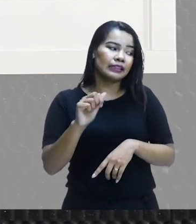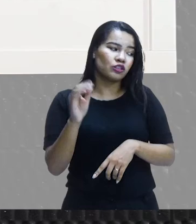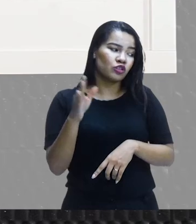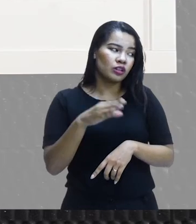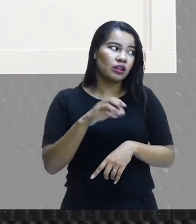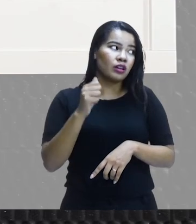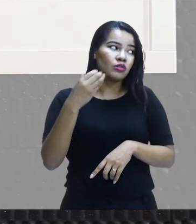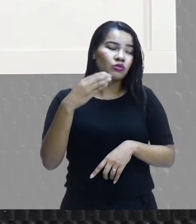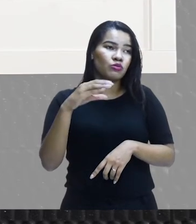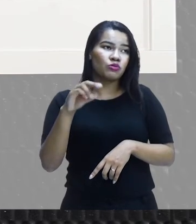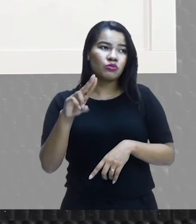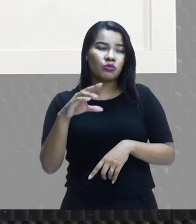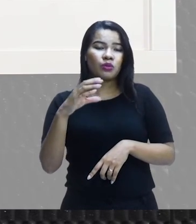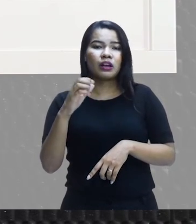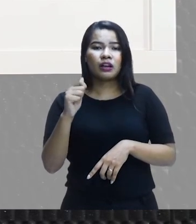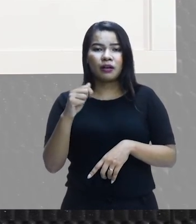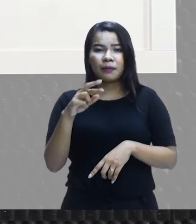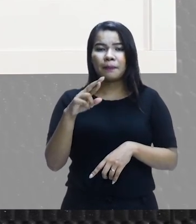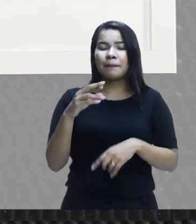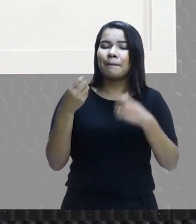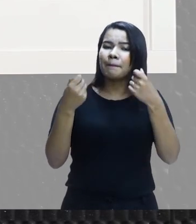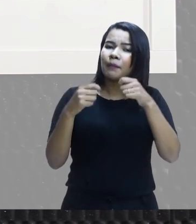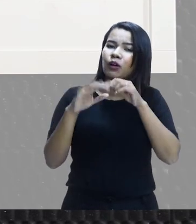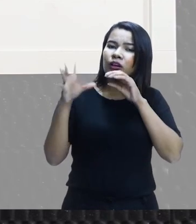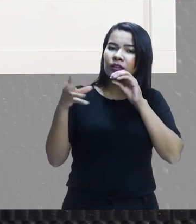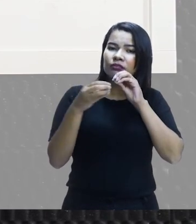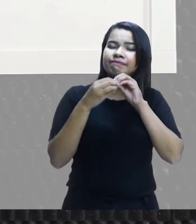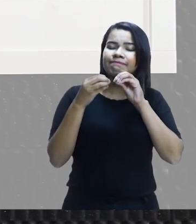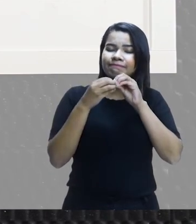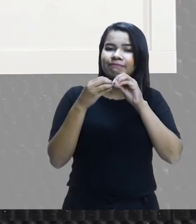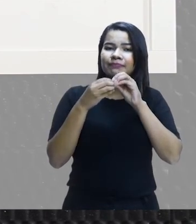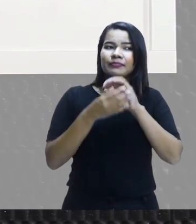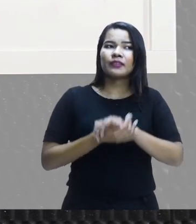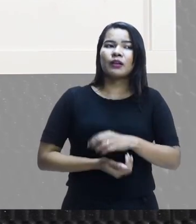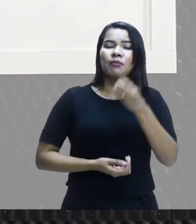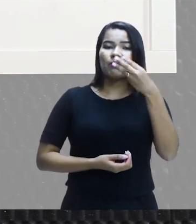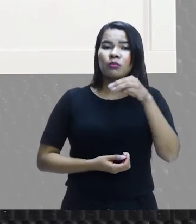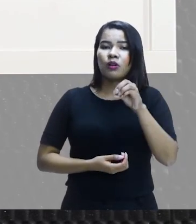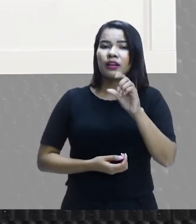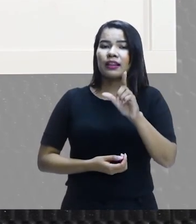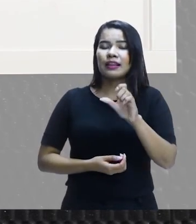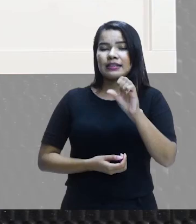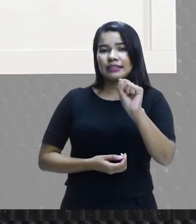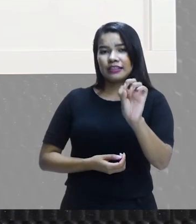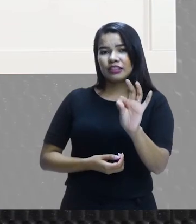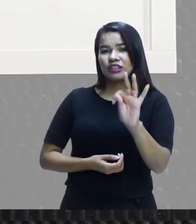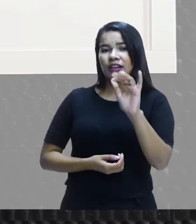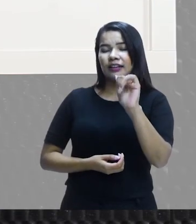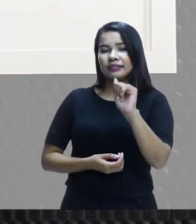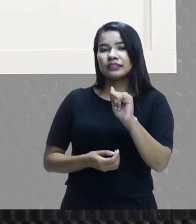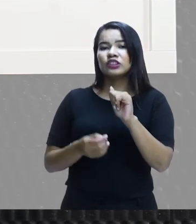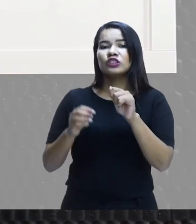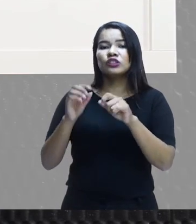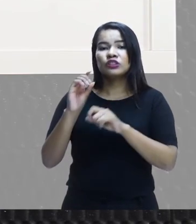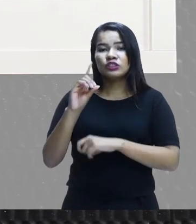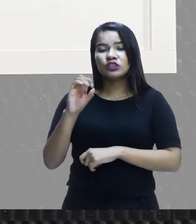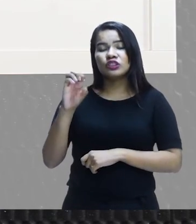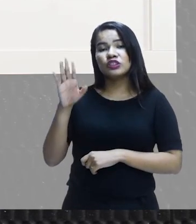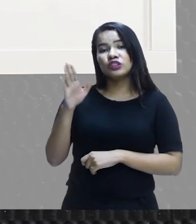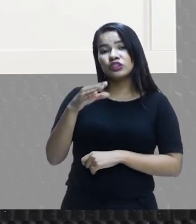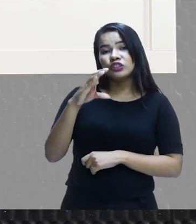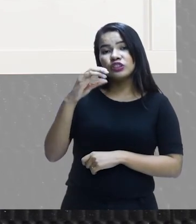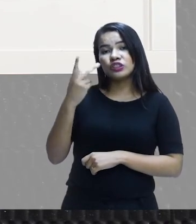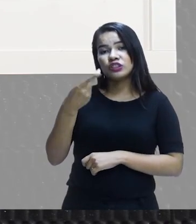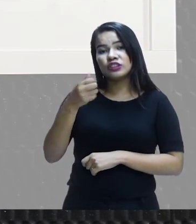você pode, tá ok, adquirir a, presta atenção, a moléstia de Chagas. João Pedro, então, é